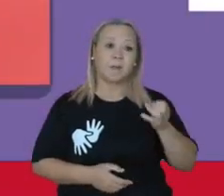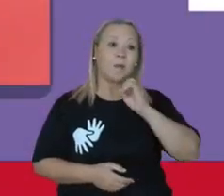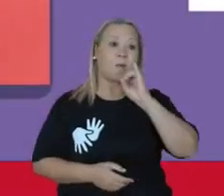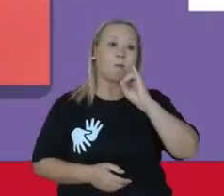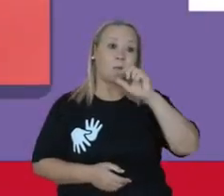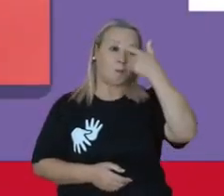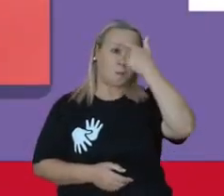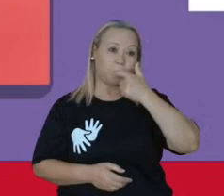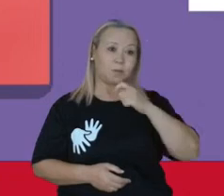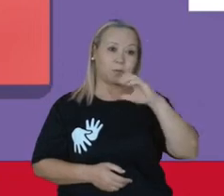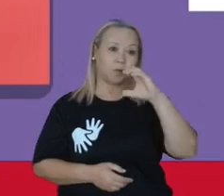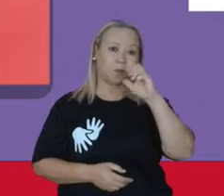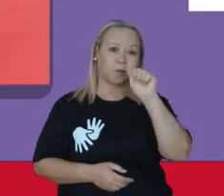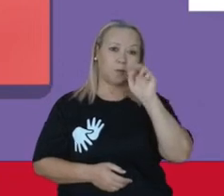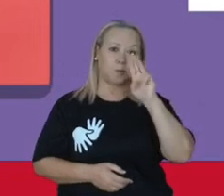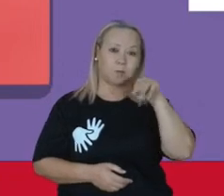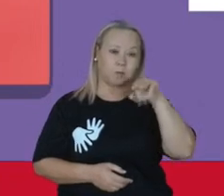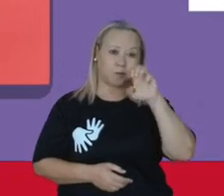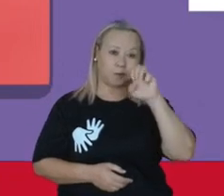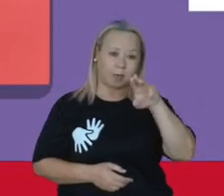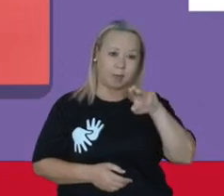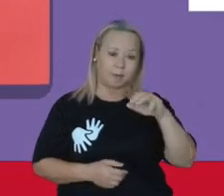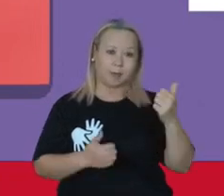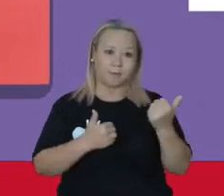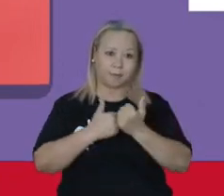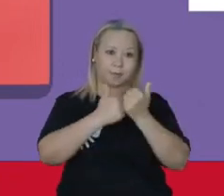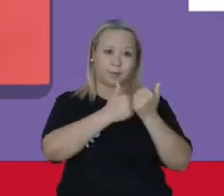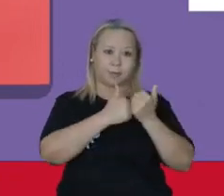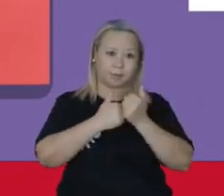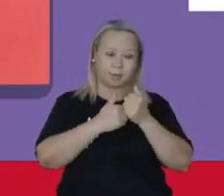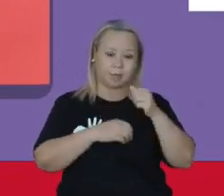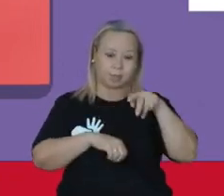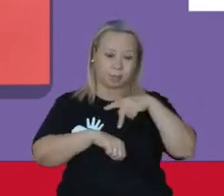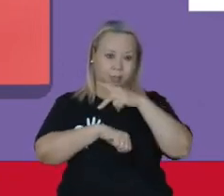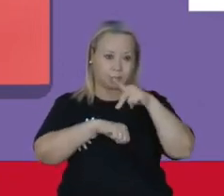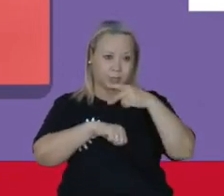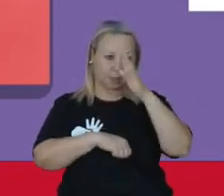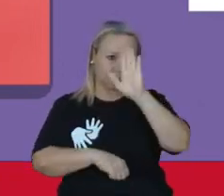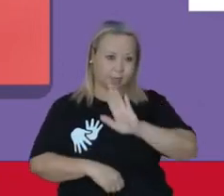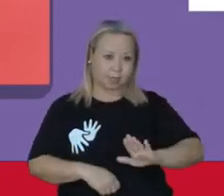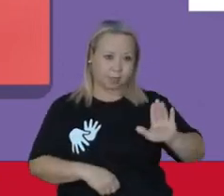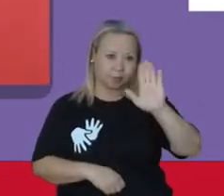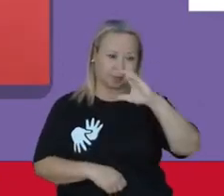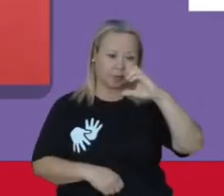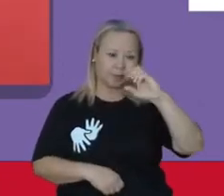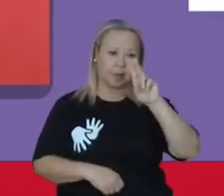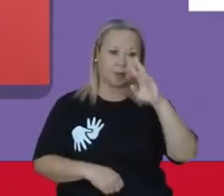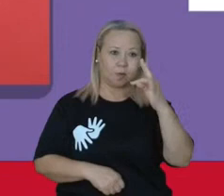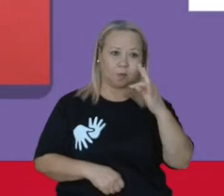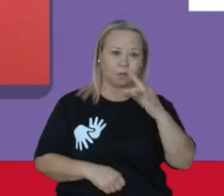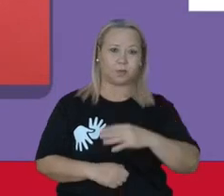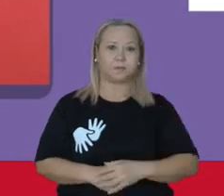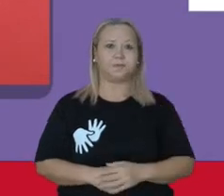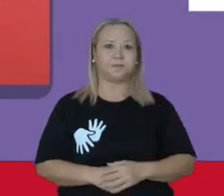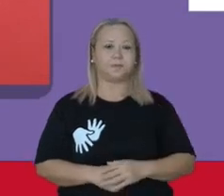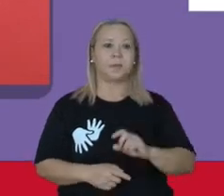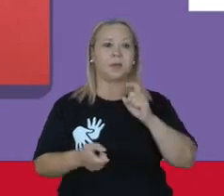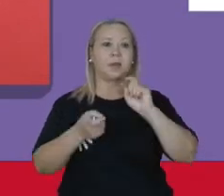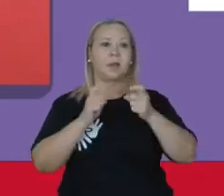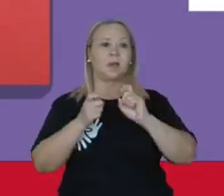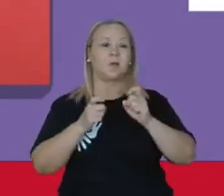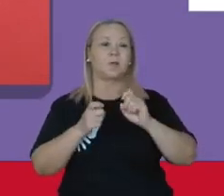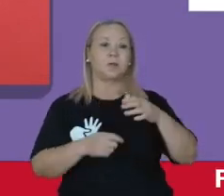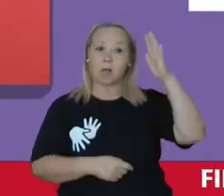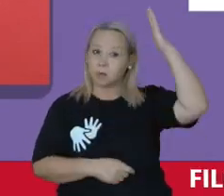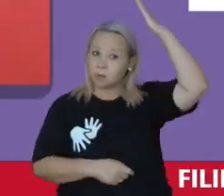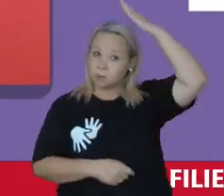Olá, eu sou Carmen Foro, vice-presidenta nacional da CUT, agricultora familiar do estado do Pará. Estou aqui para a gente